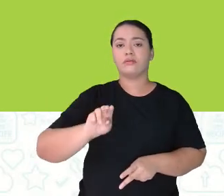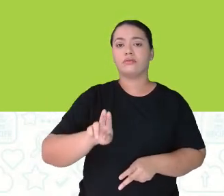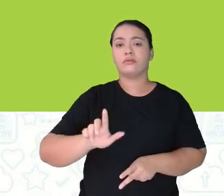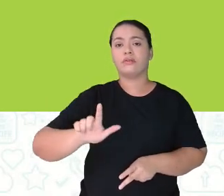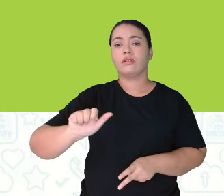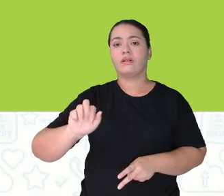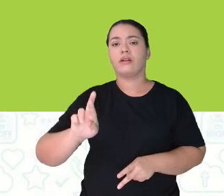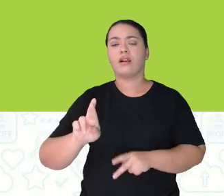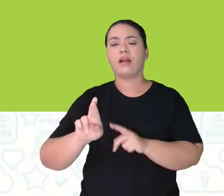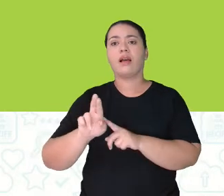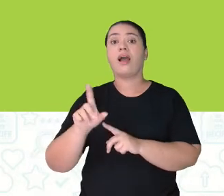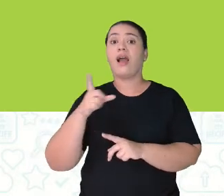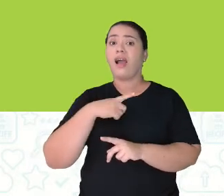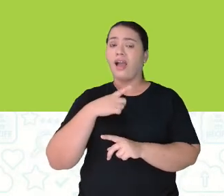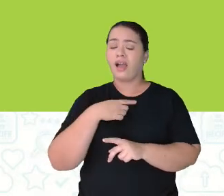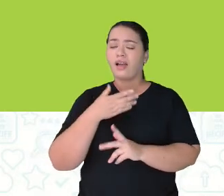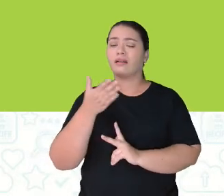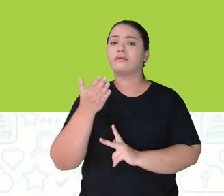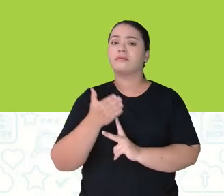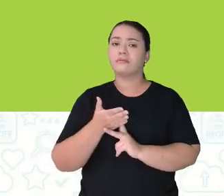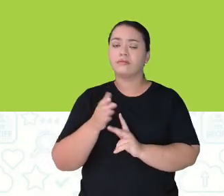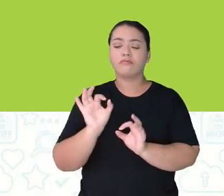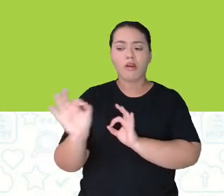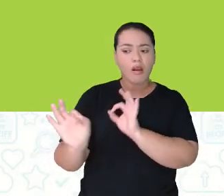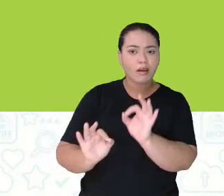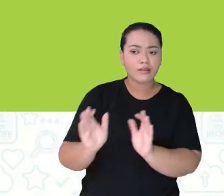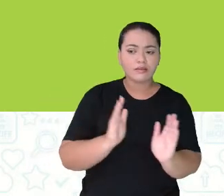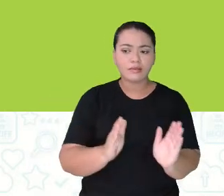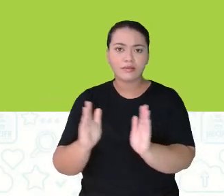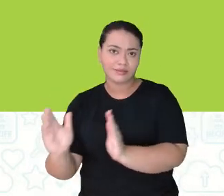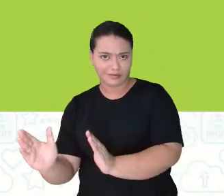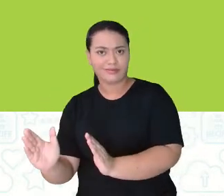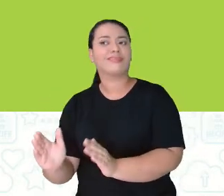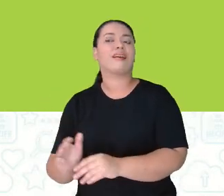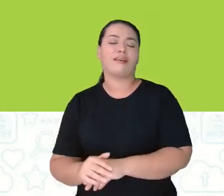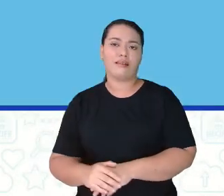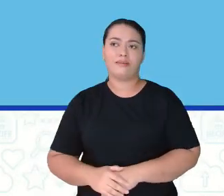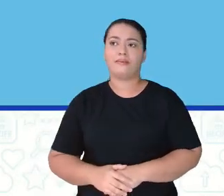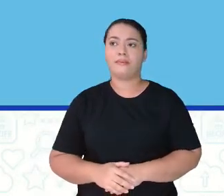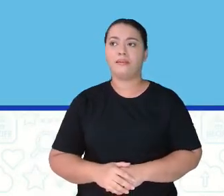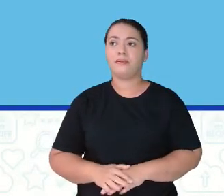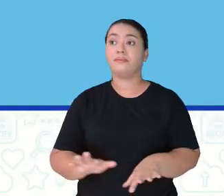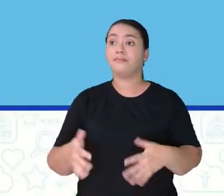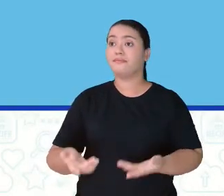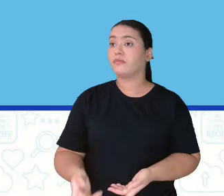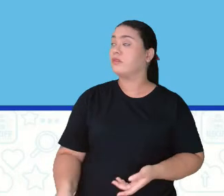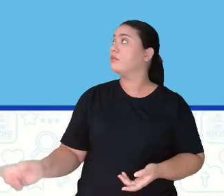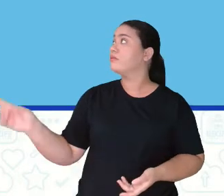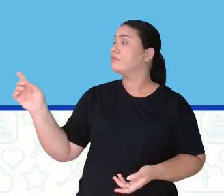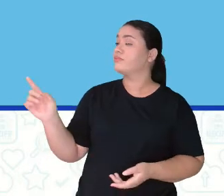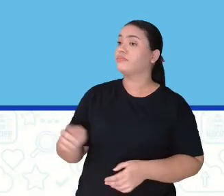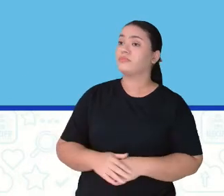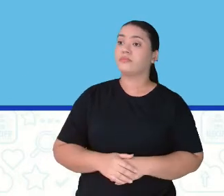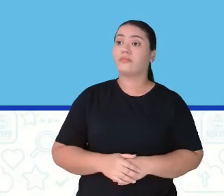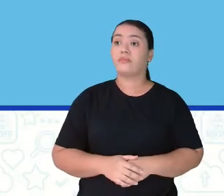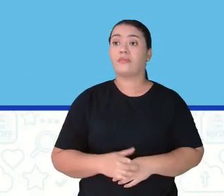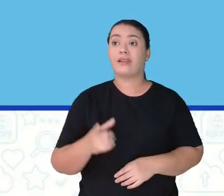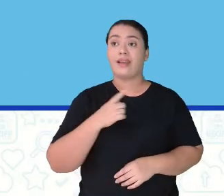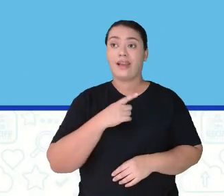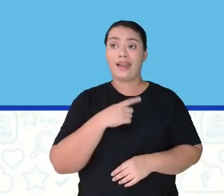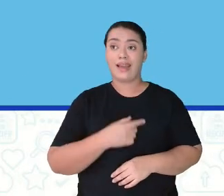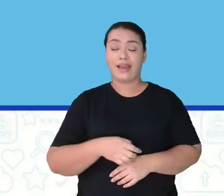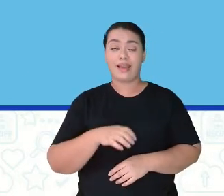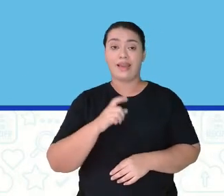as divisões, não é todo uma organização que existe. E aí, quando nós vemos o tecido